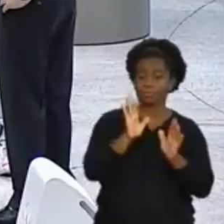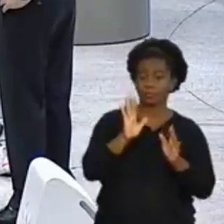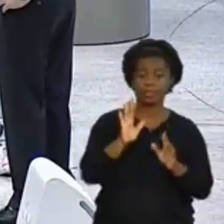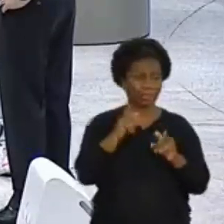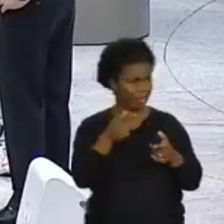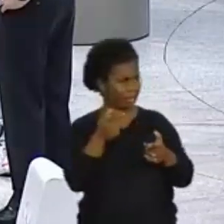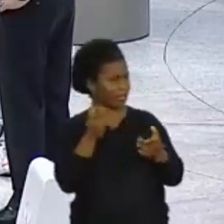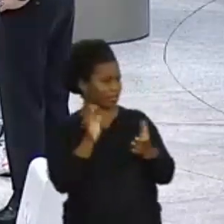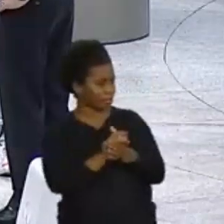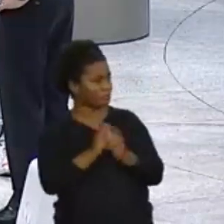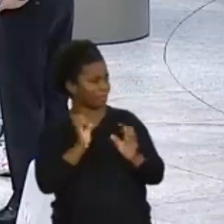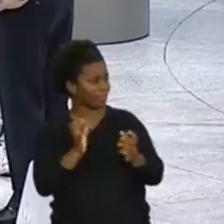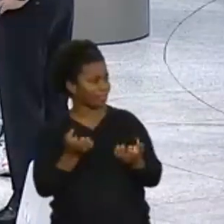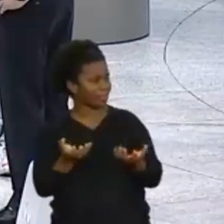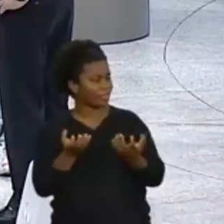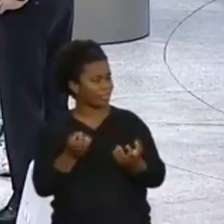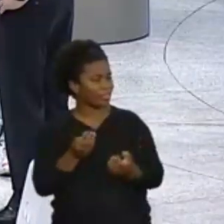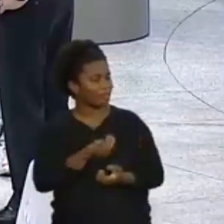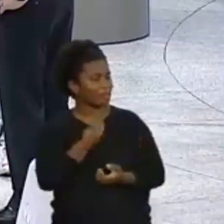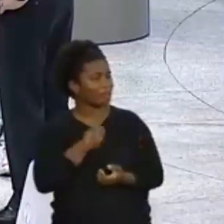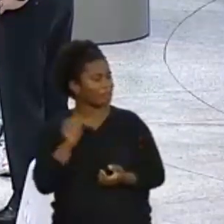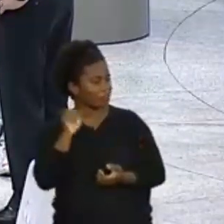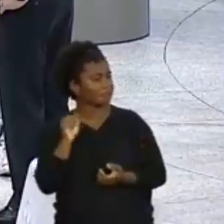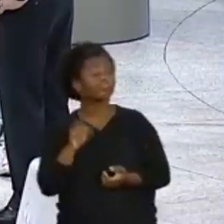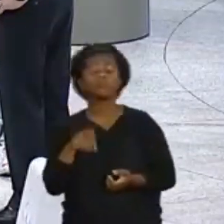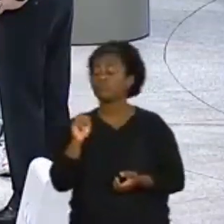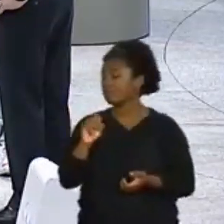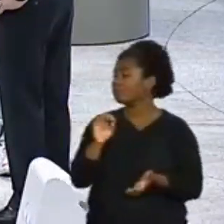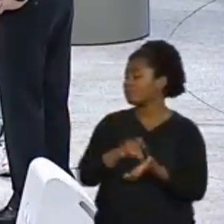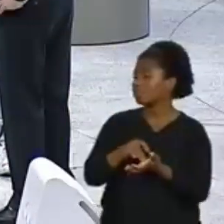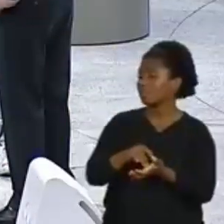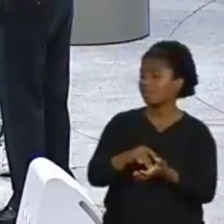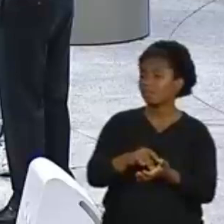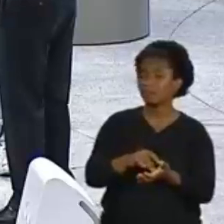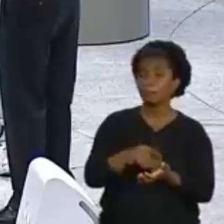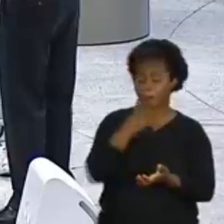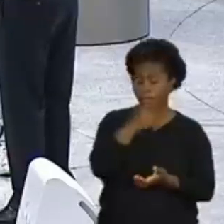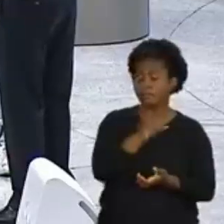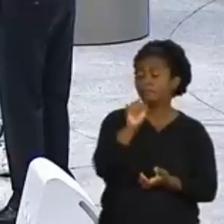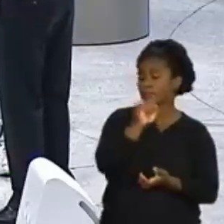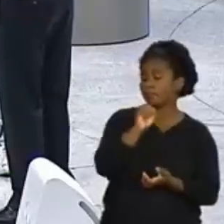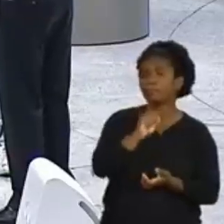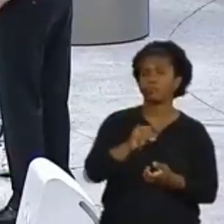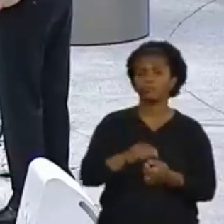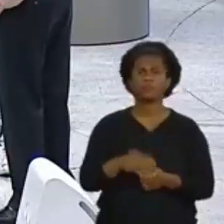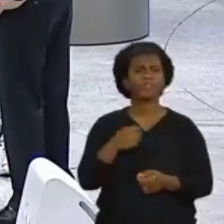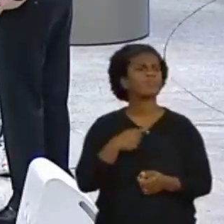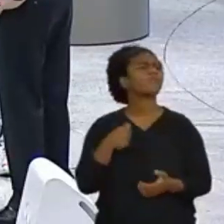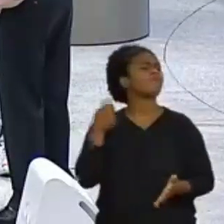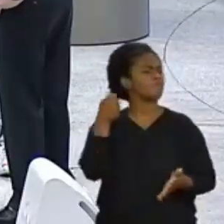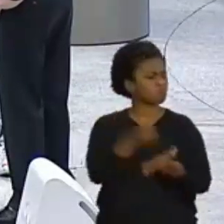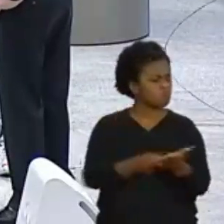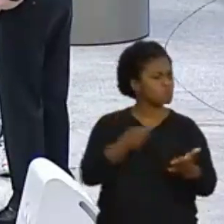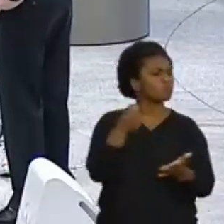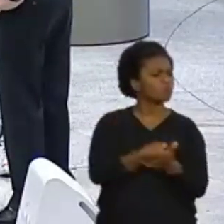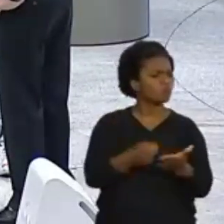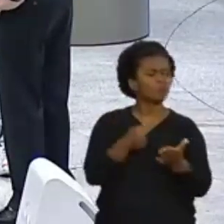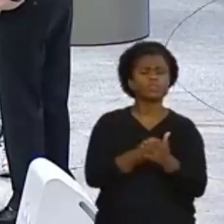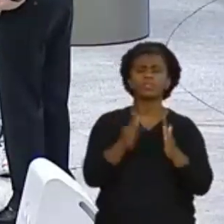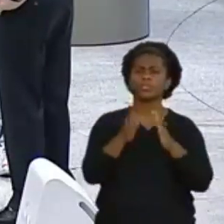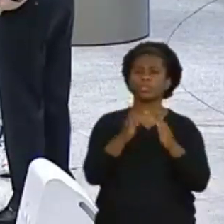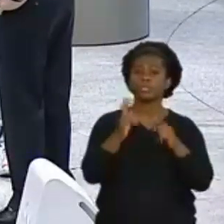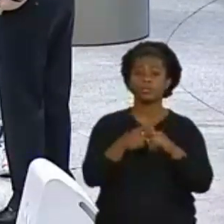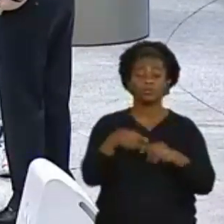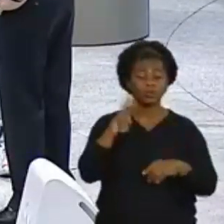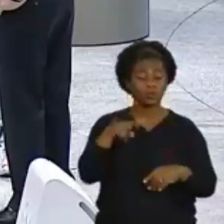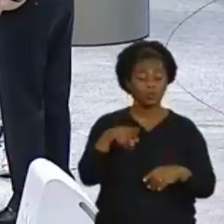igreja, estava ele lá, nas esquinas com os amigos, batendo um papo, e eu ia para a igreja. Você lutando eu por lutando. Ele. Eu lutando. Nunca larguei minha fé. Eu